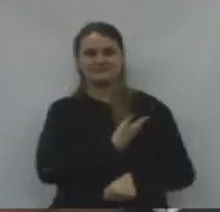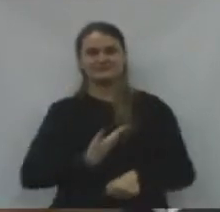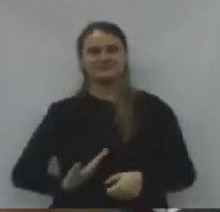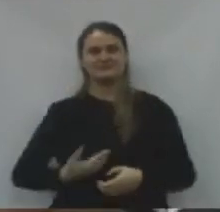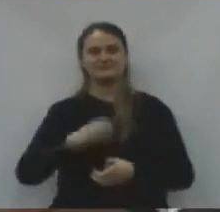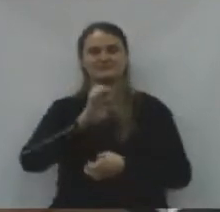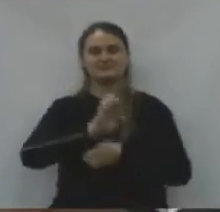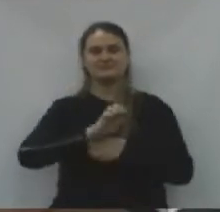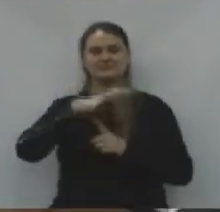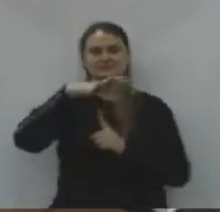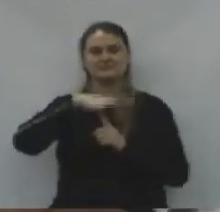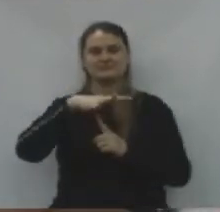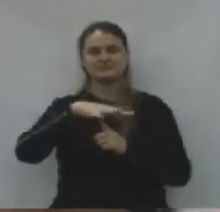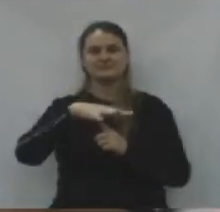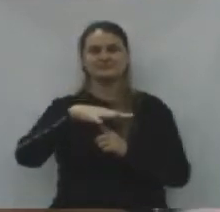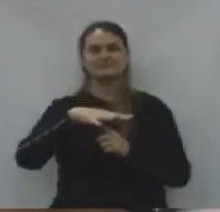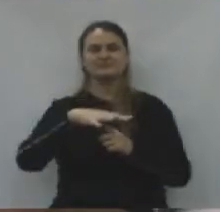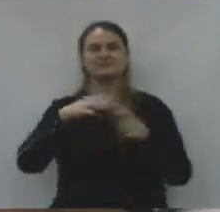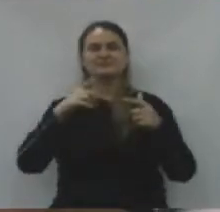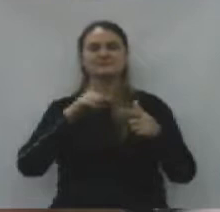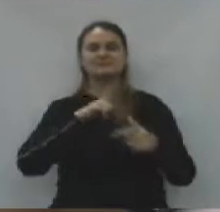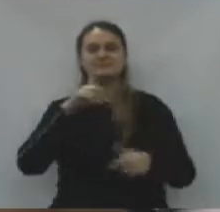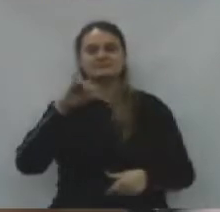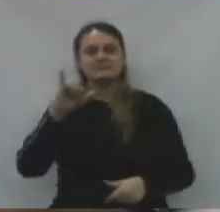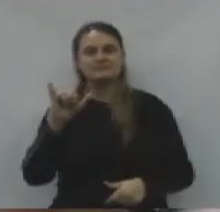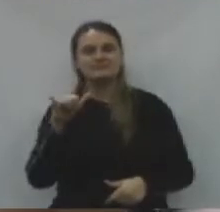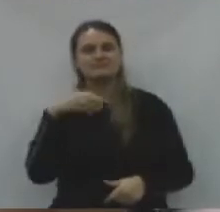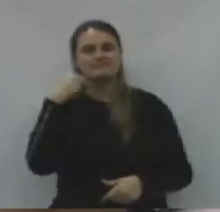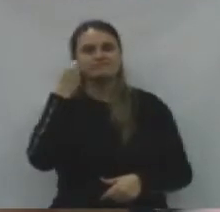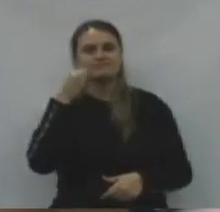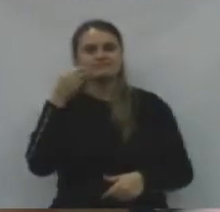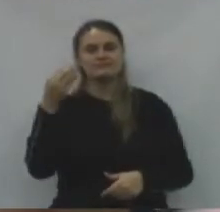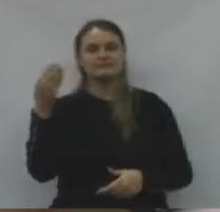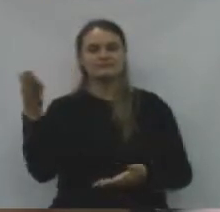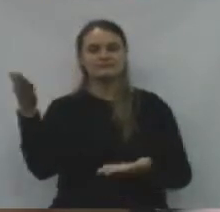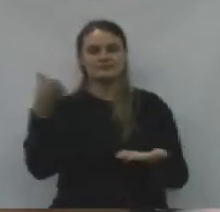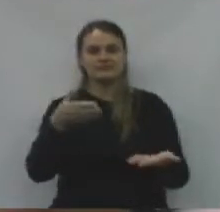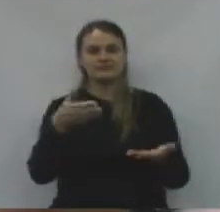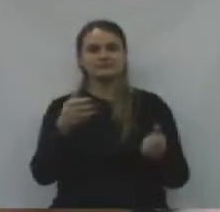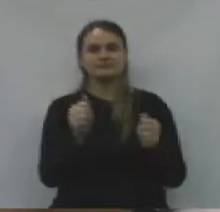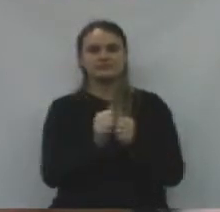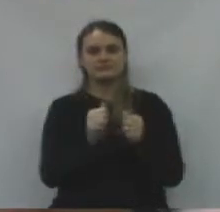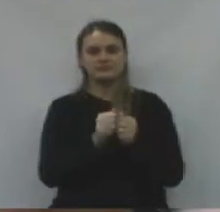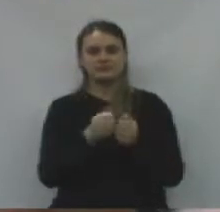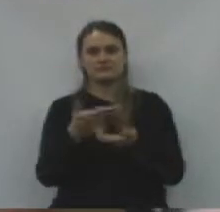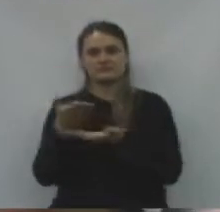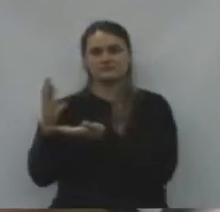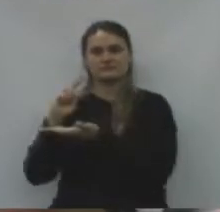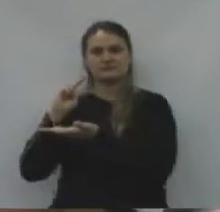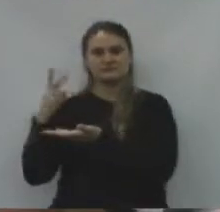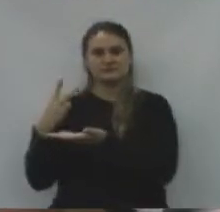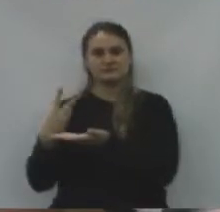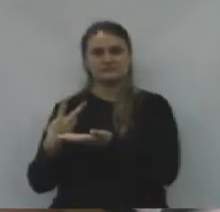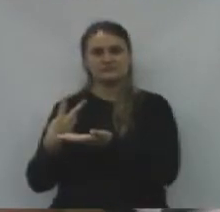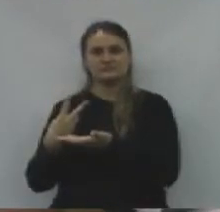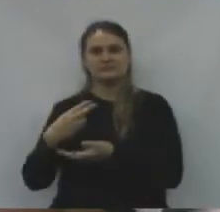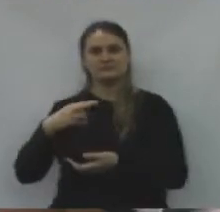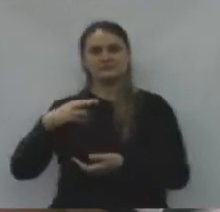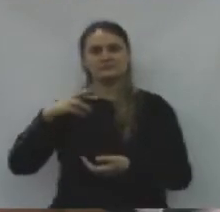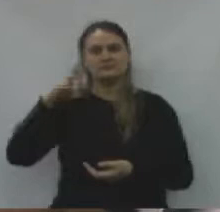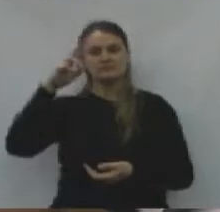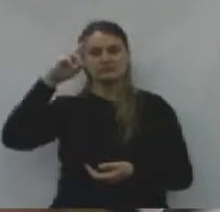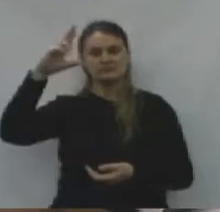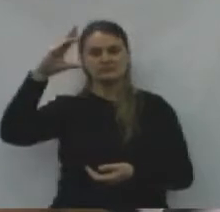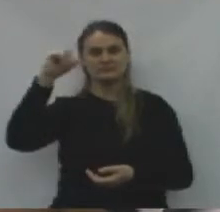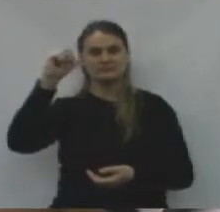paraná aonde nós tivemos a oportunidade de poder receber aqui junto com os nobres pares o chefe da